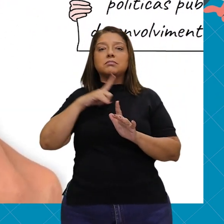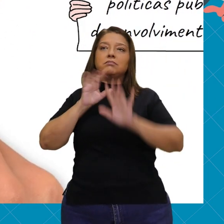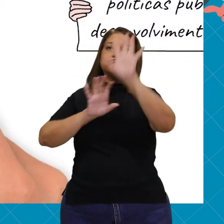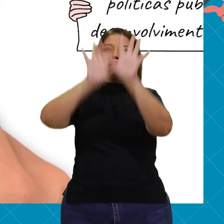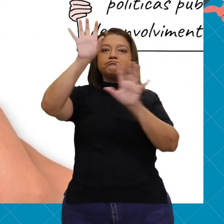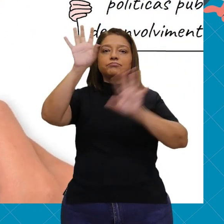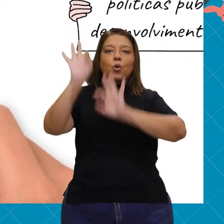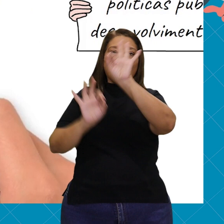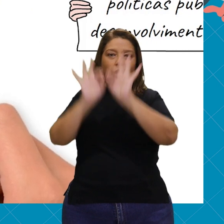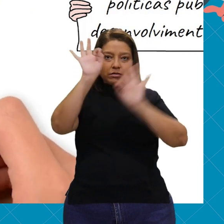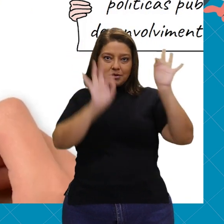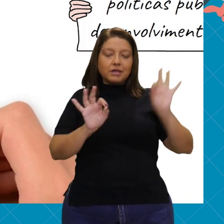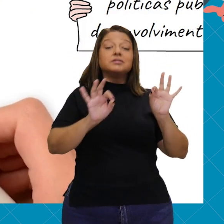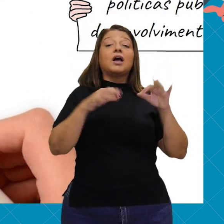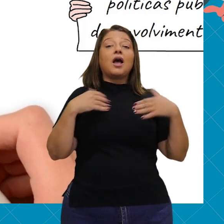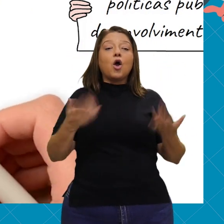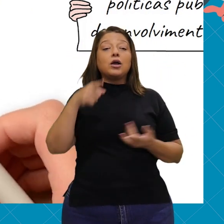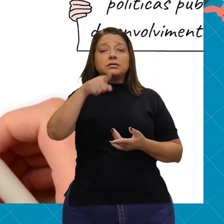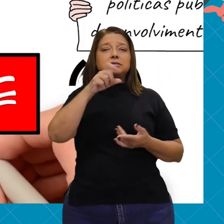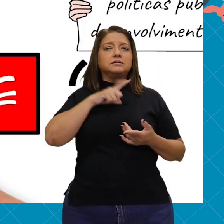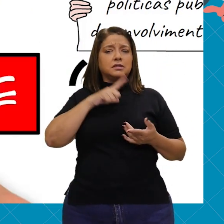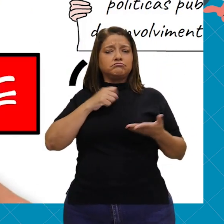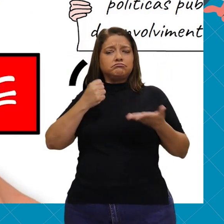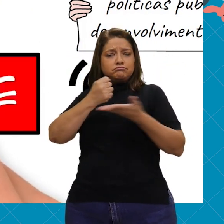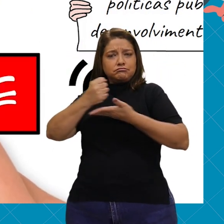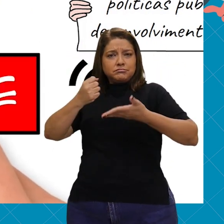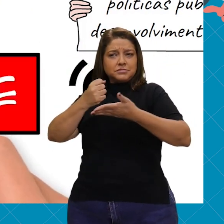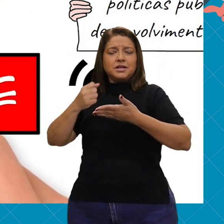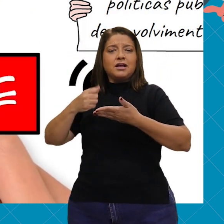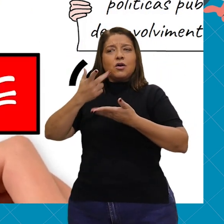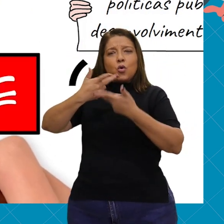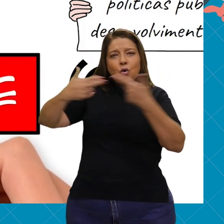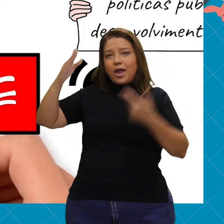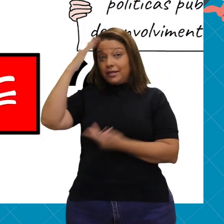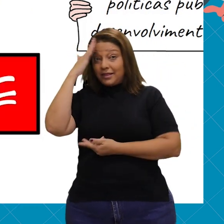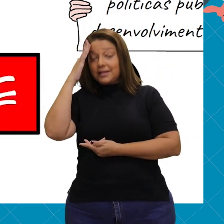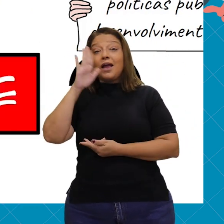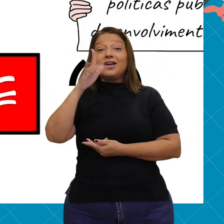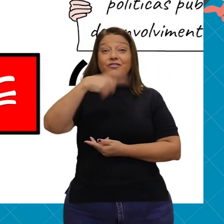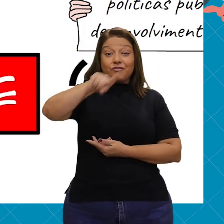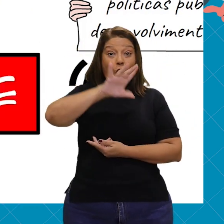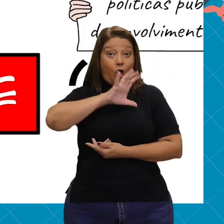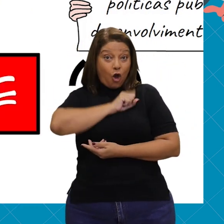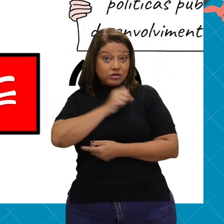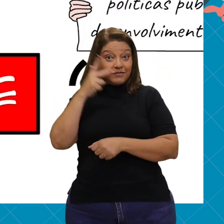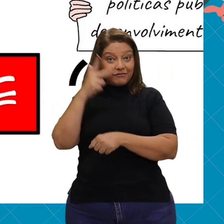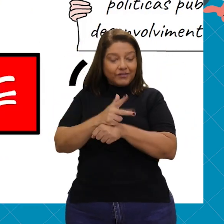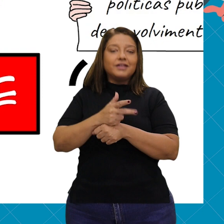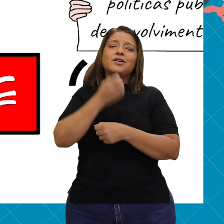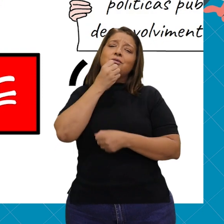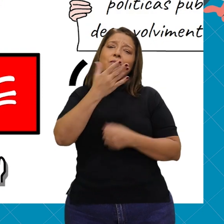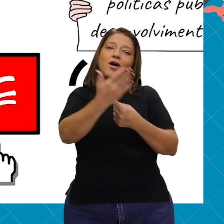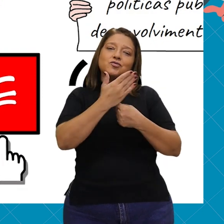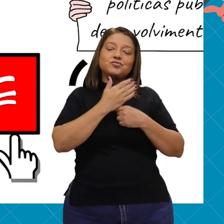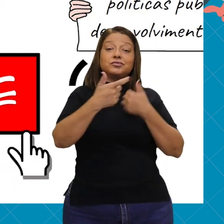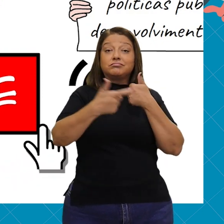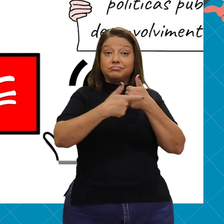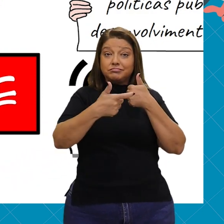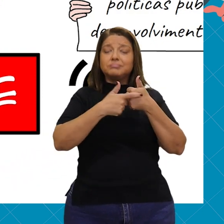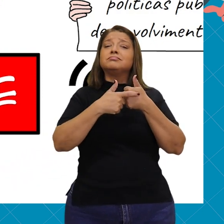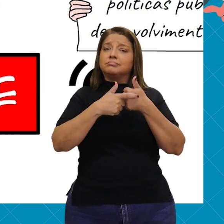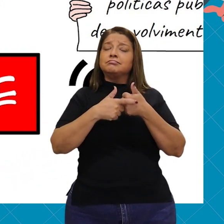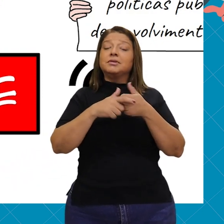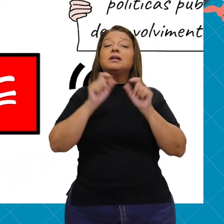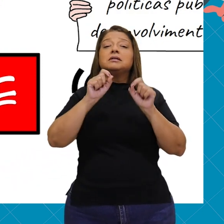do Brasil. Mas antes disso, aqueles favores básicos, se você estiver curtindo o vídeo, deixa um like aí, que isso fortalece demais. Deixa um comentário dizendo o que